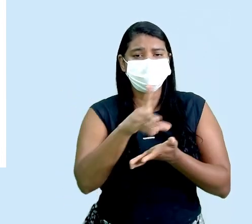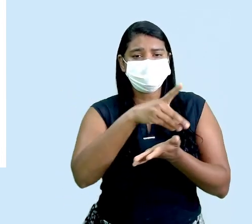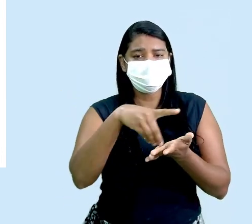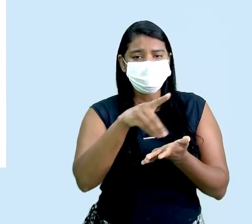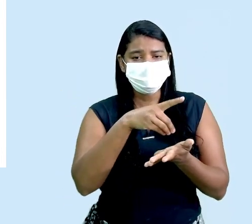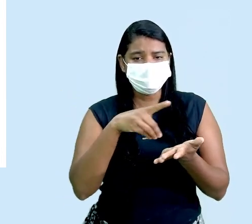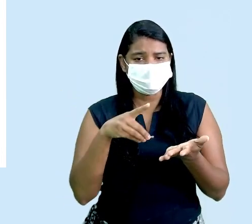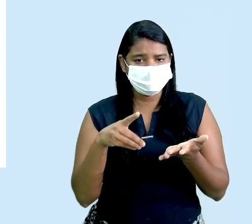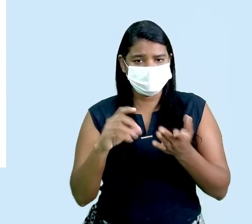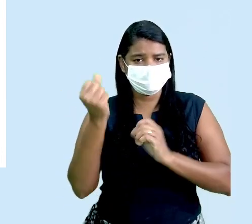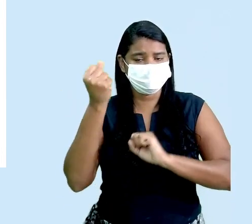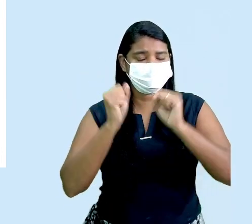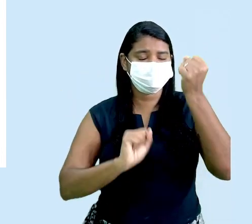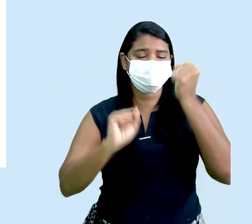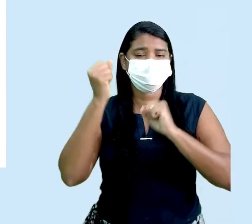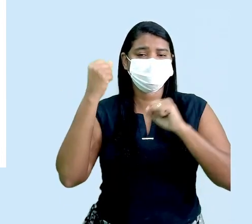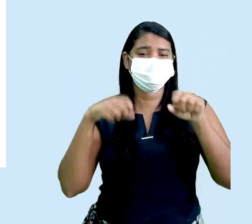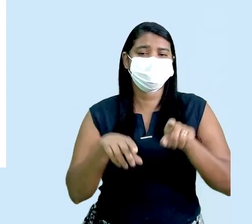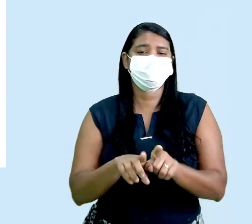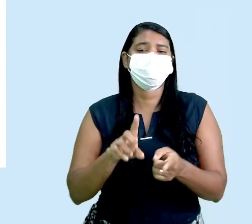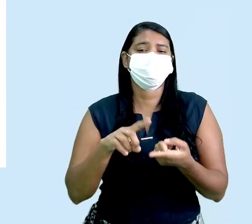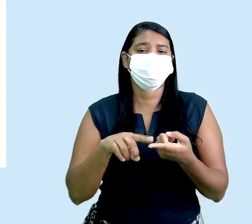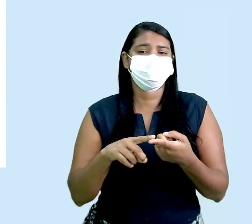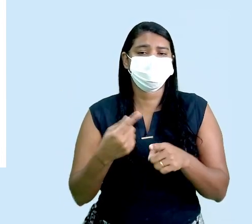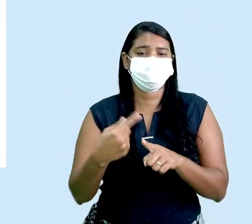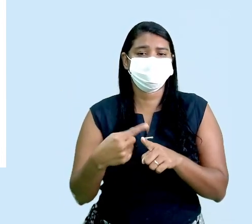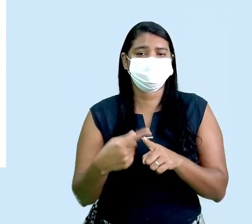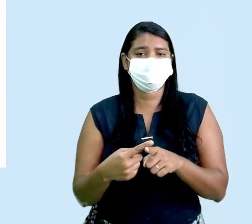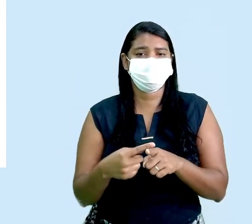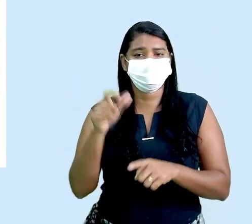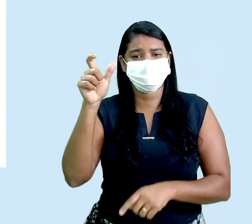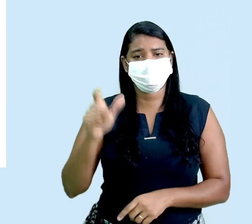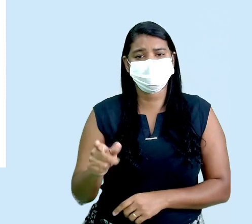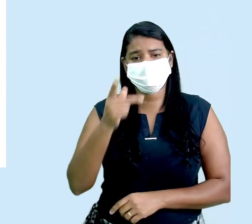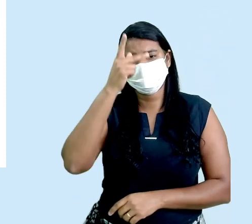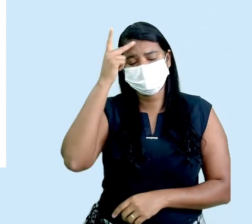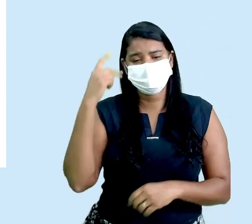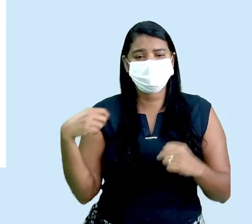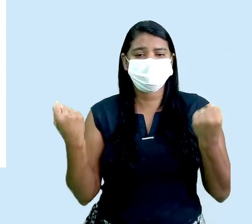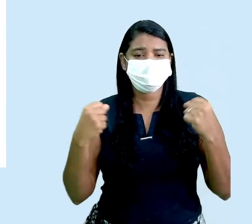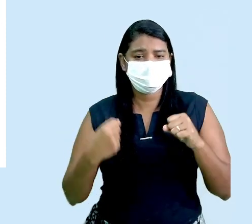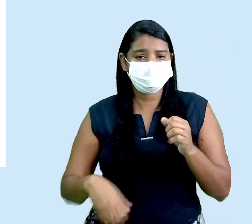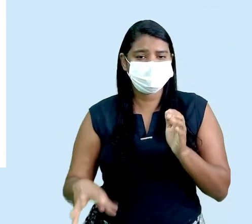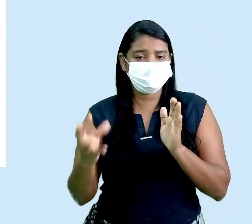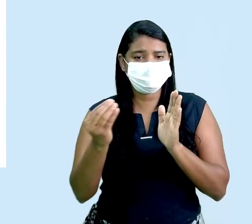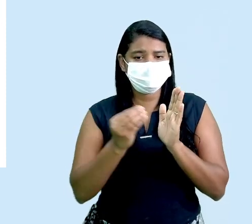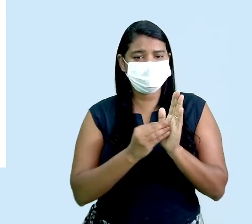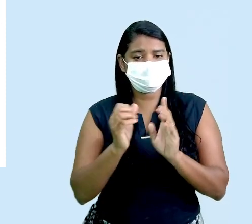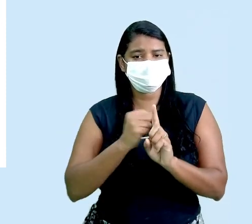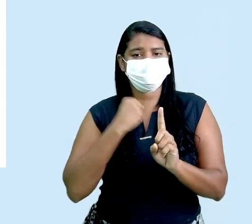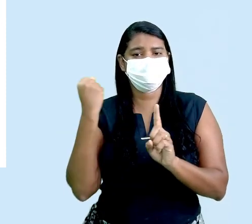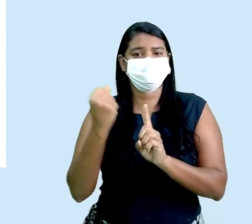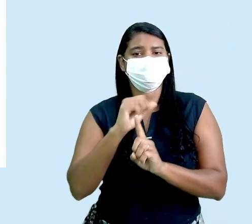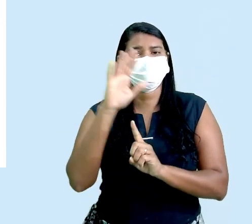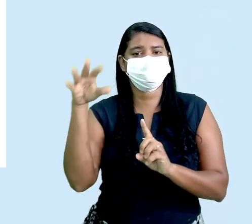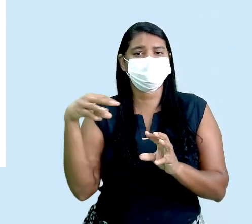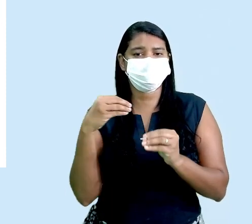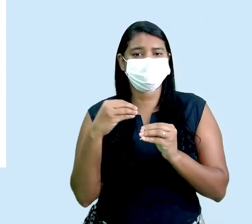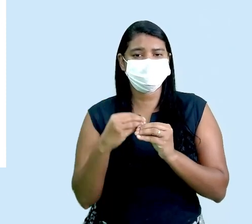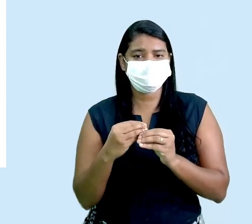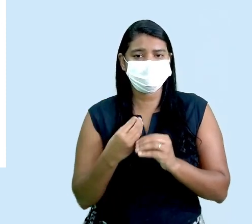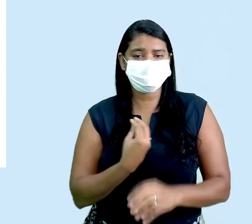e pensavam indústria. Por quê? Porque as pessoas precisavam estar inseridas dentro dessa sociedade de produção